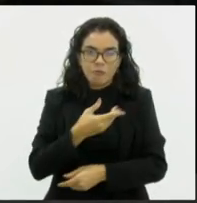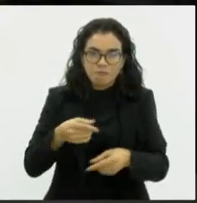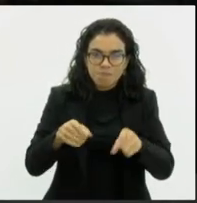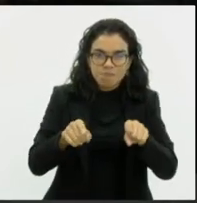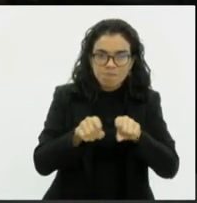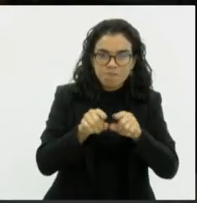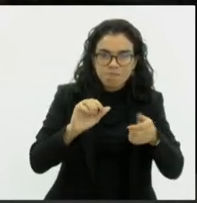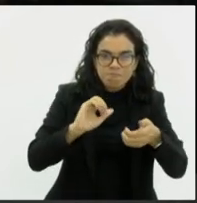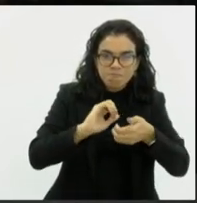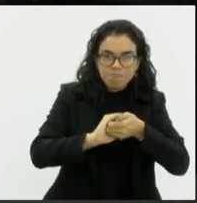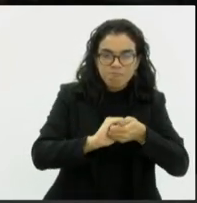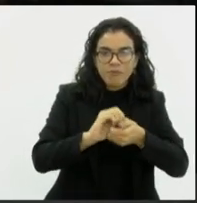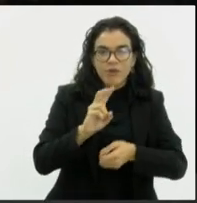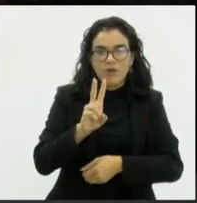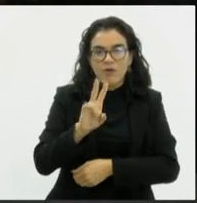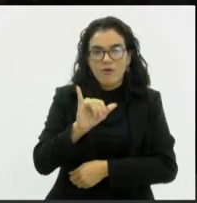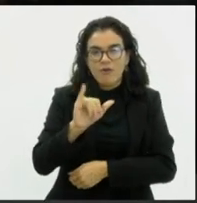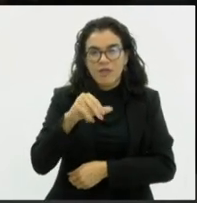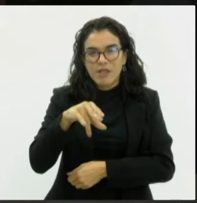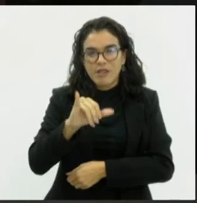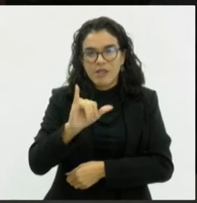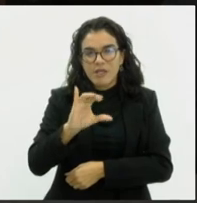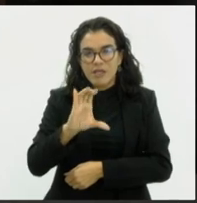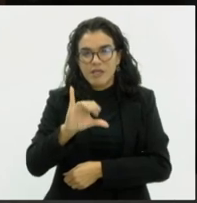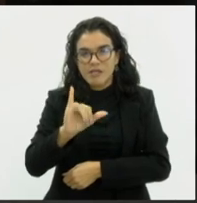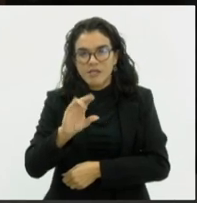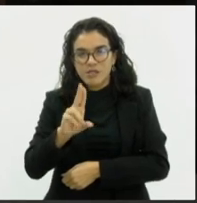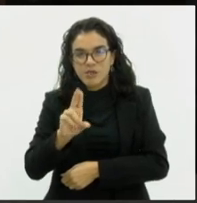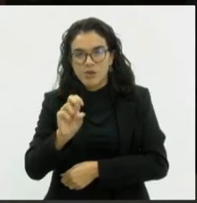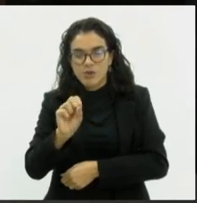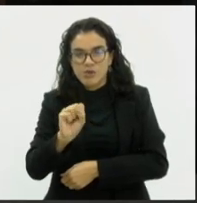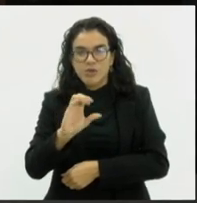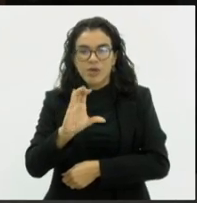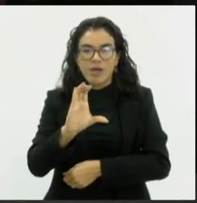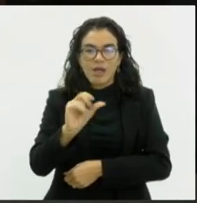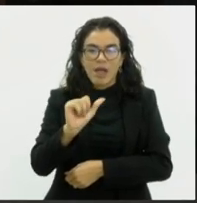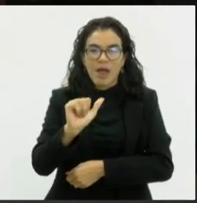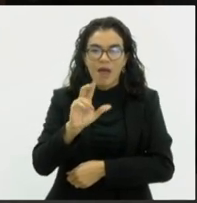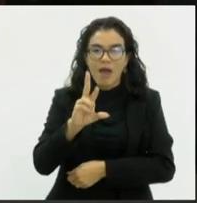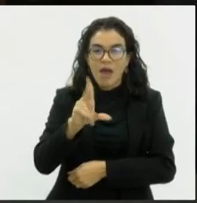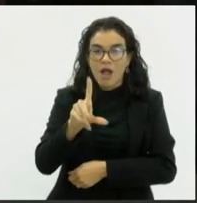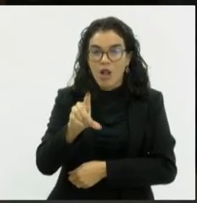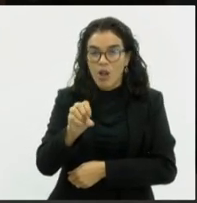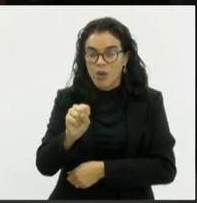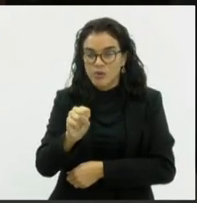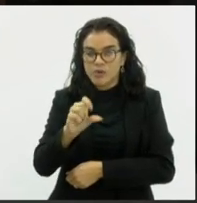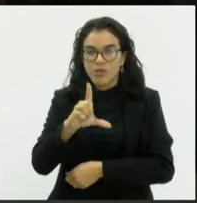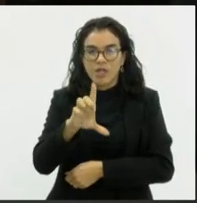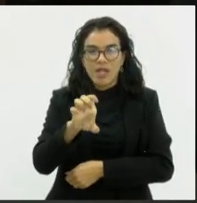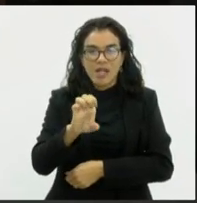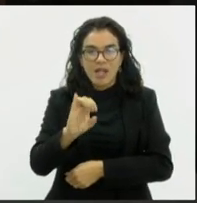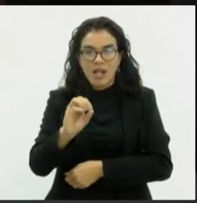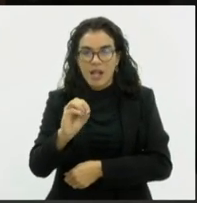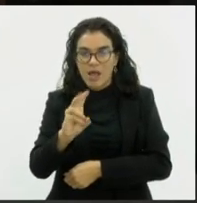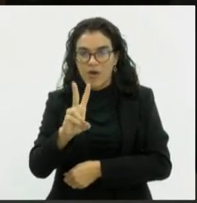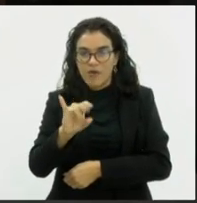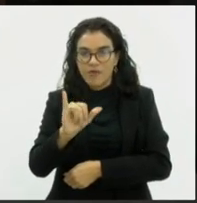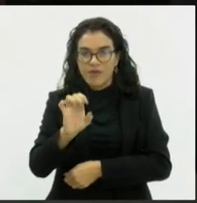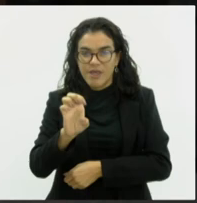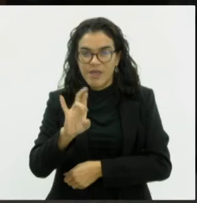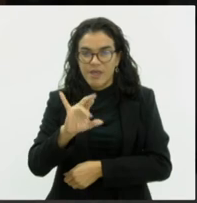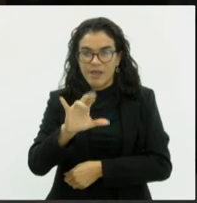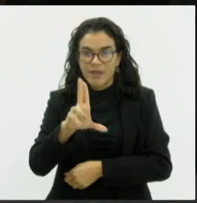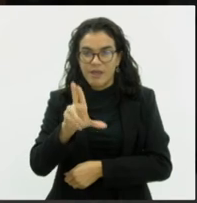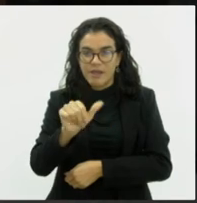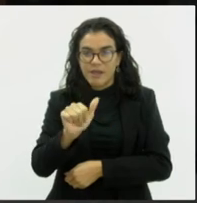parceiro Vinícius Gozulino, nosso Carlos Macedo, nosso Léo Vieira.